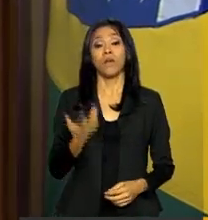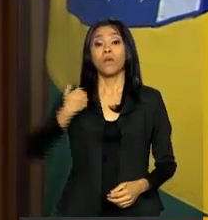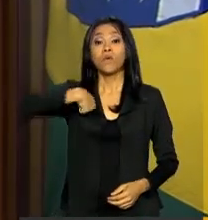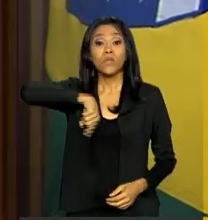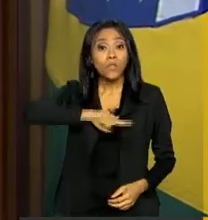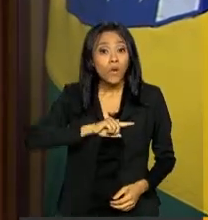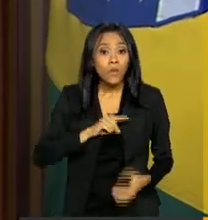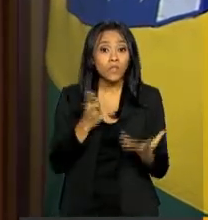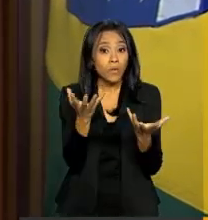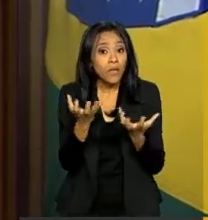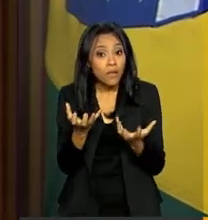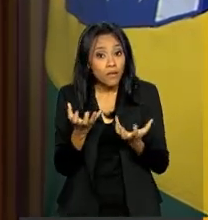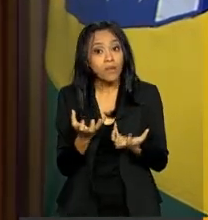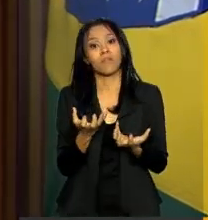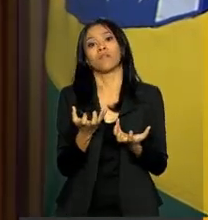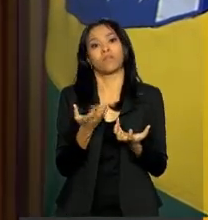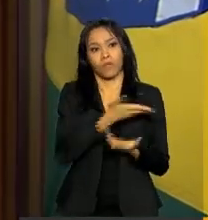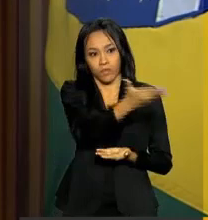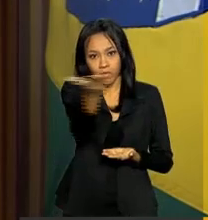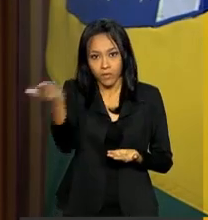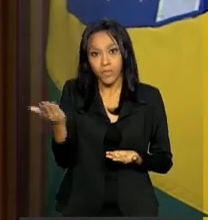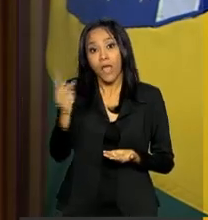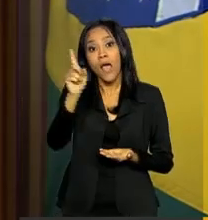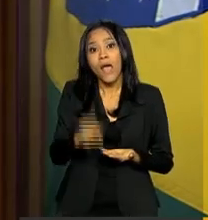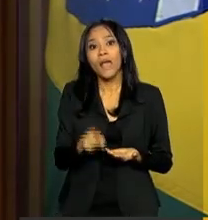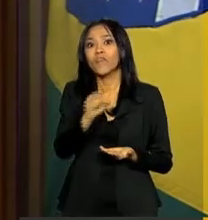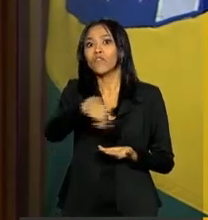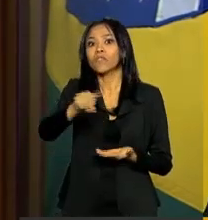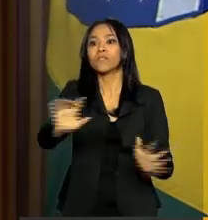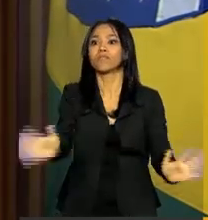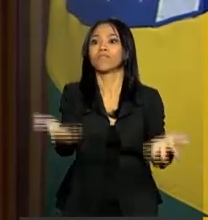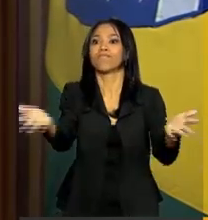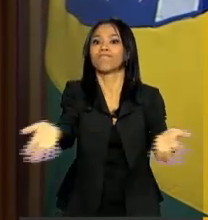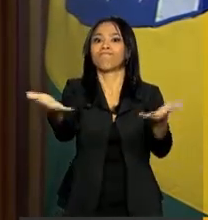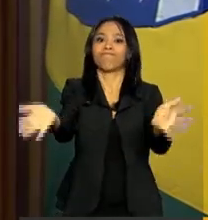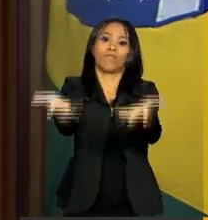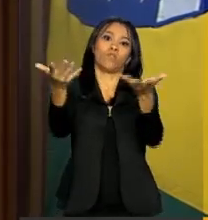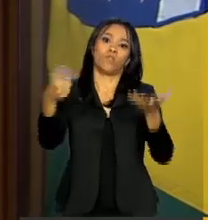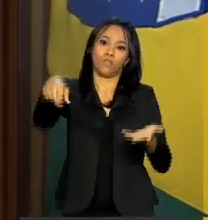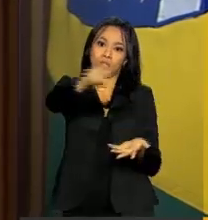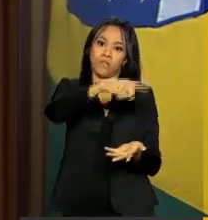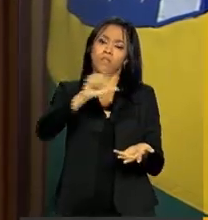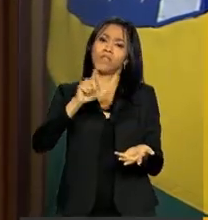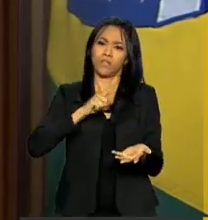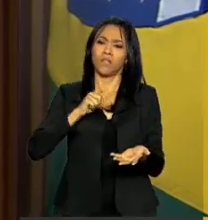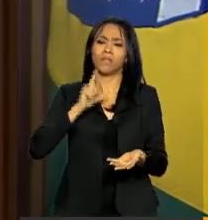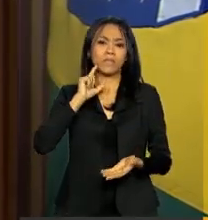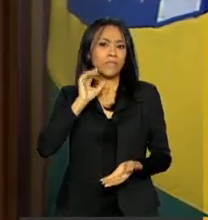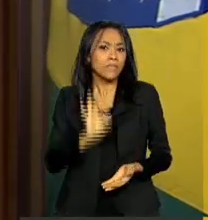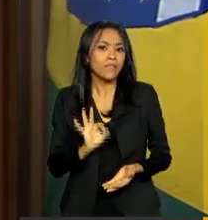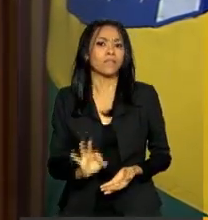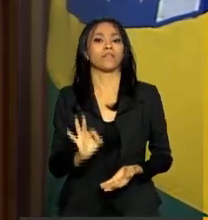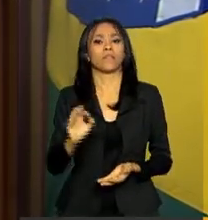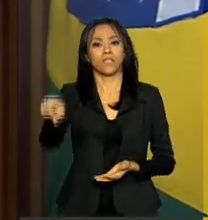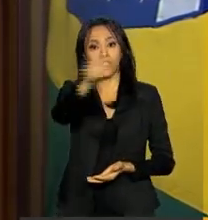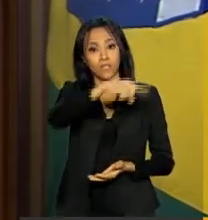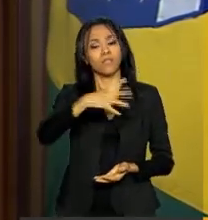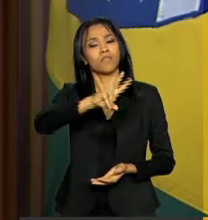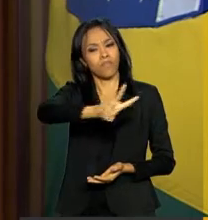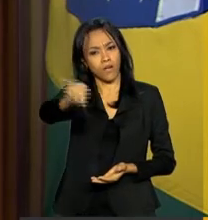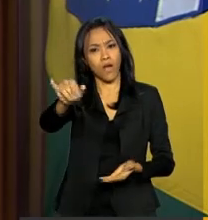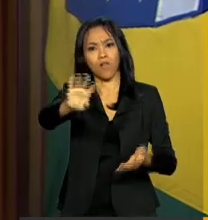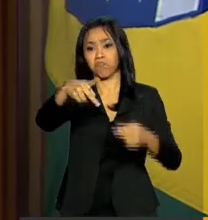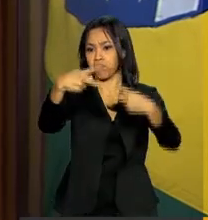estamos desejando é que haja uma motivação e tem absoluta convicção de que os senhores motivaram